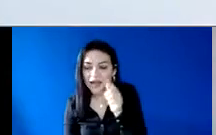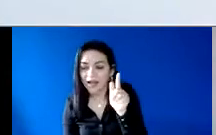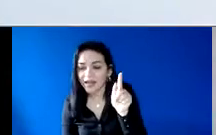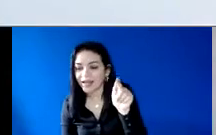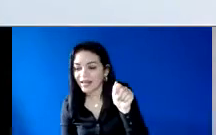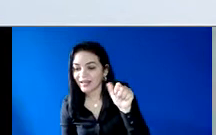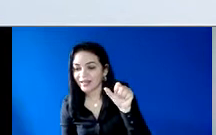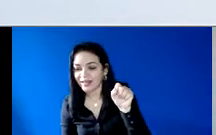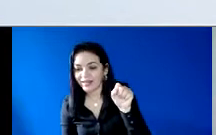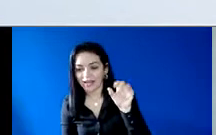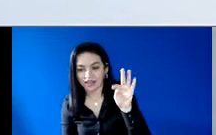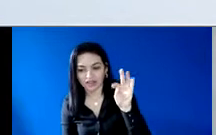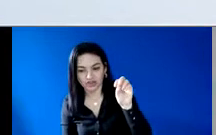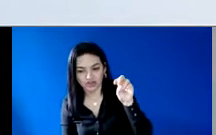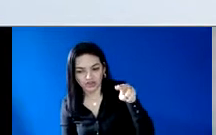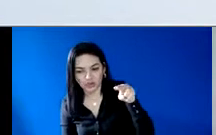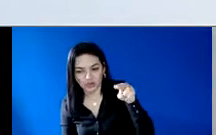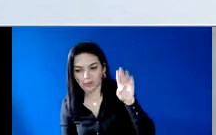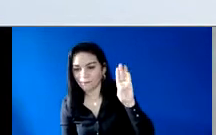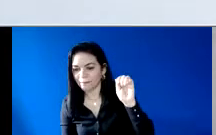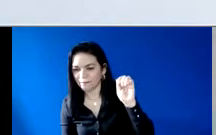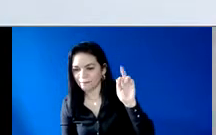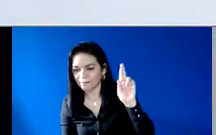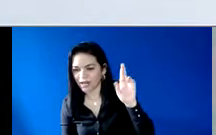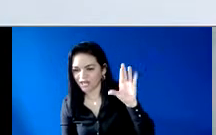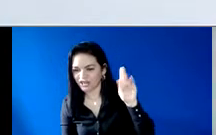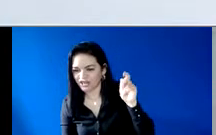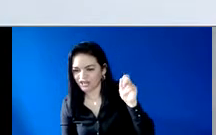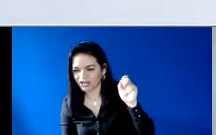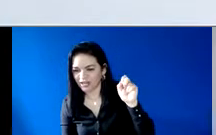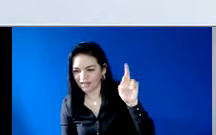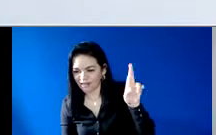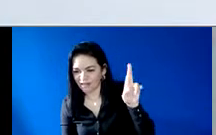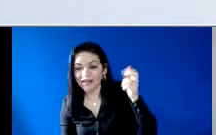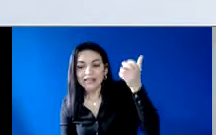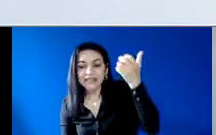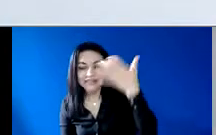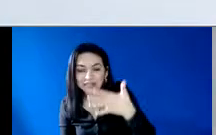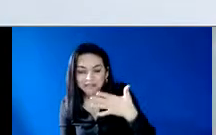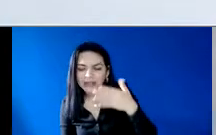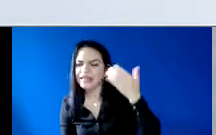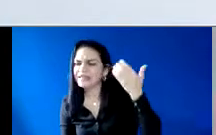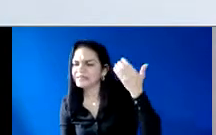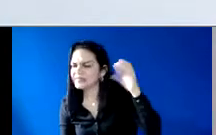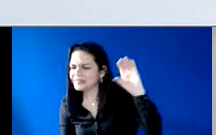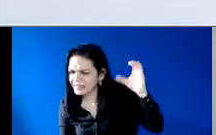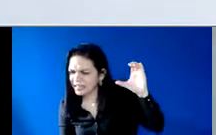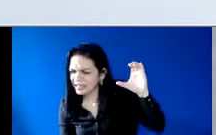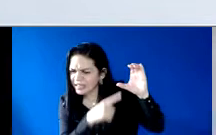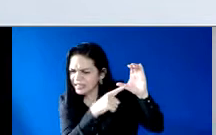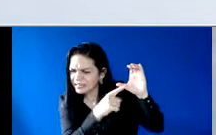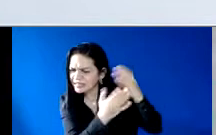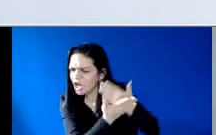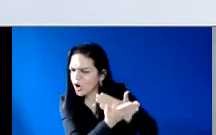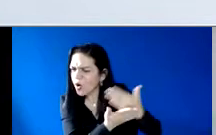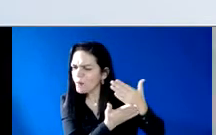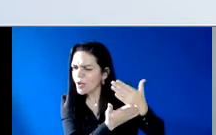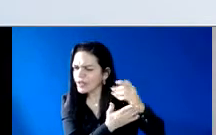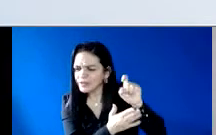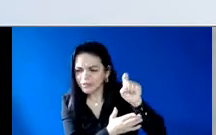Bachelard, em ciência, tudo começa com uma pergunta. Não existe ciência que começa